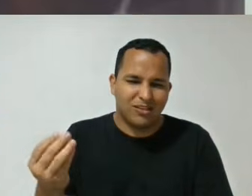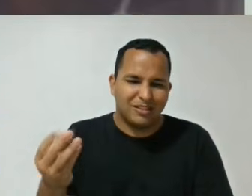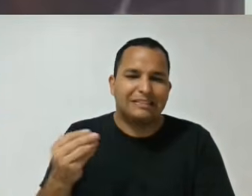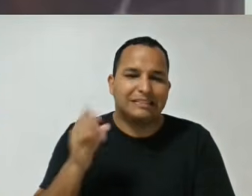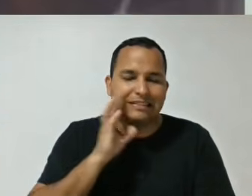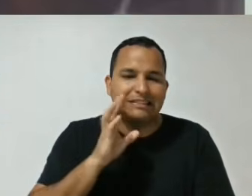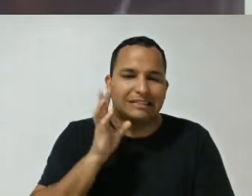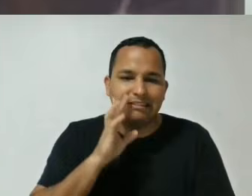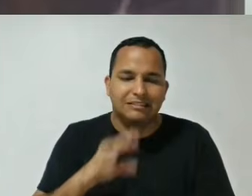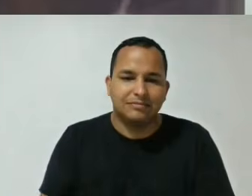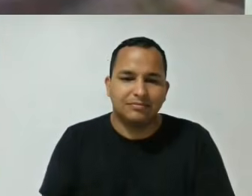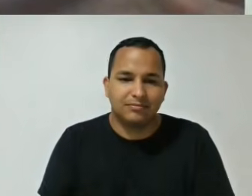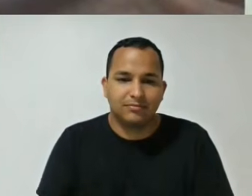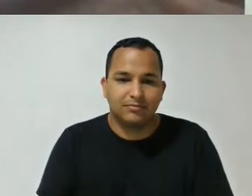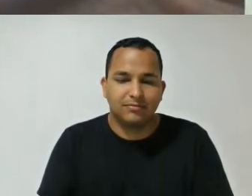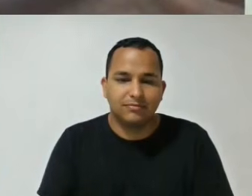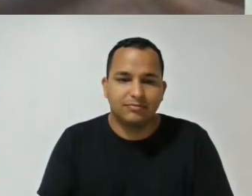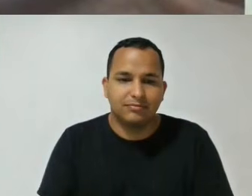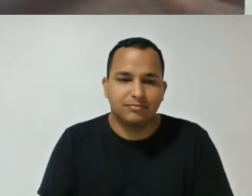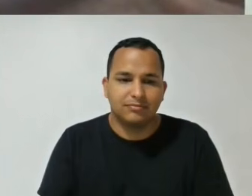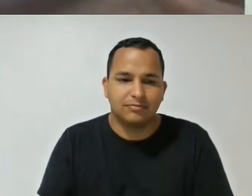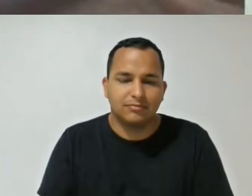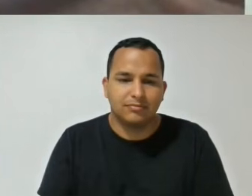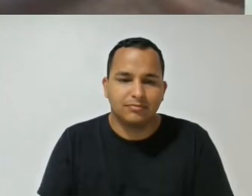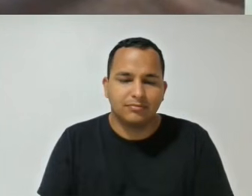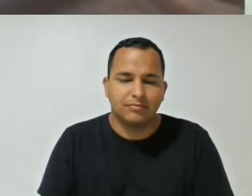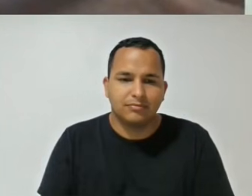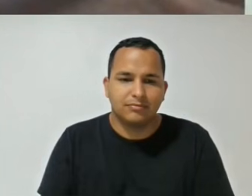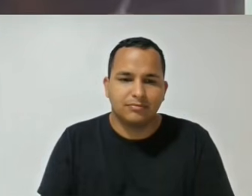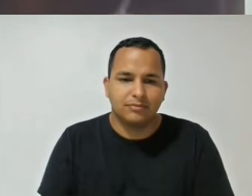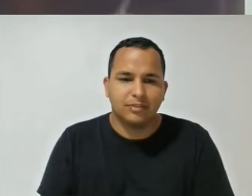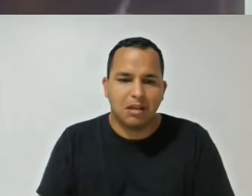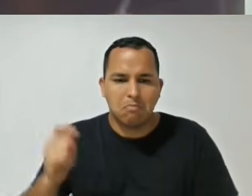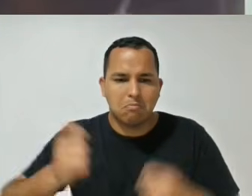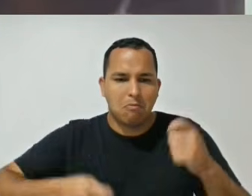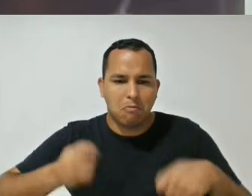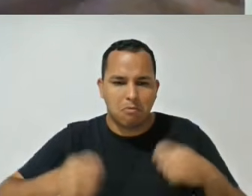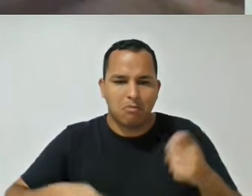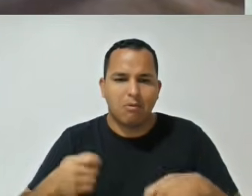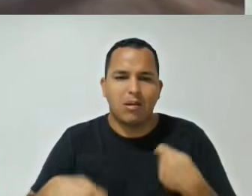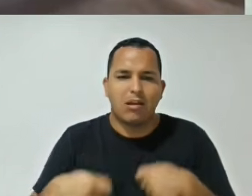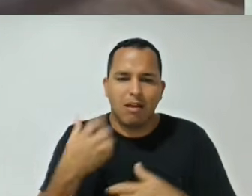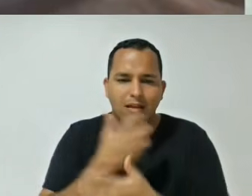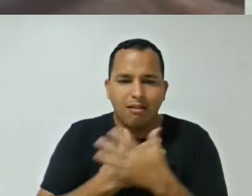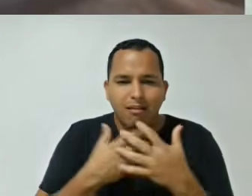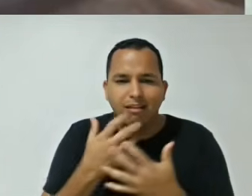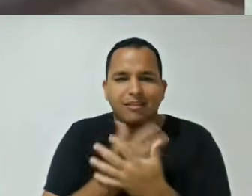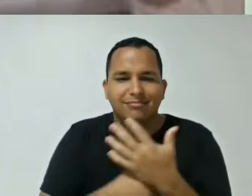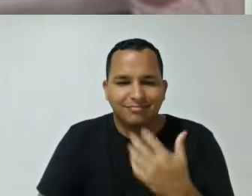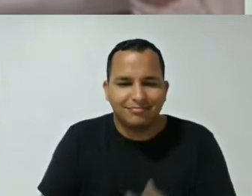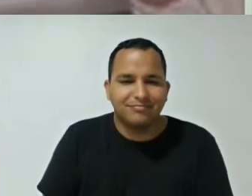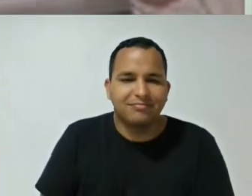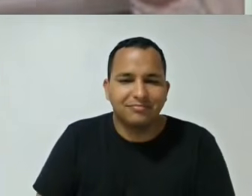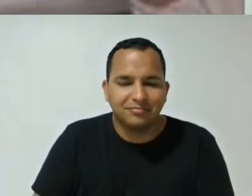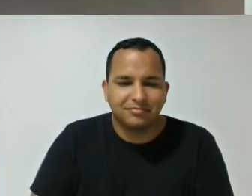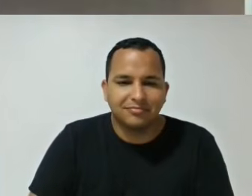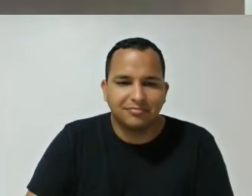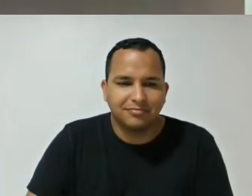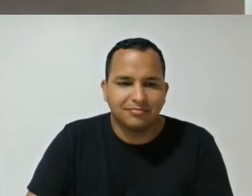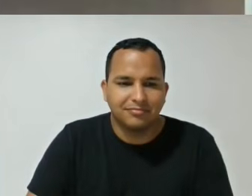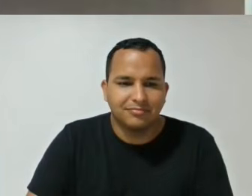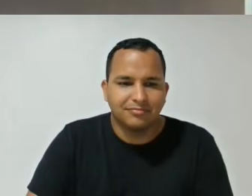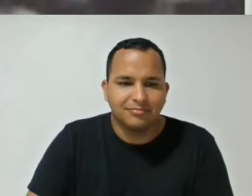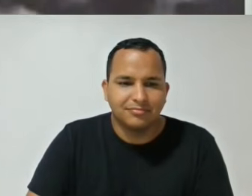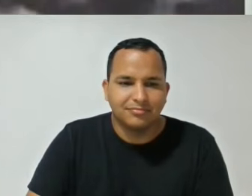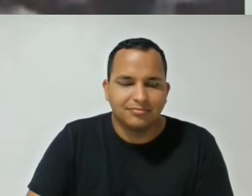Ah, o maracatu. Aí isso aí, os meninos do Tambolelê, Santoni. Sassá, esse, né? Isso é uhum.